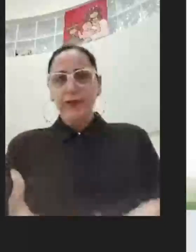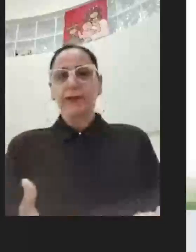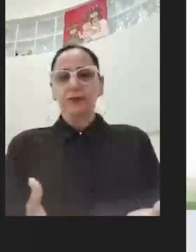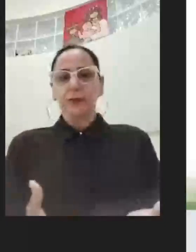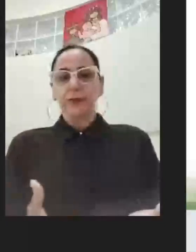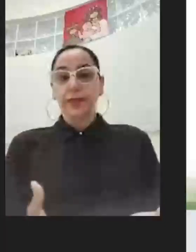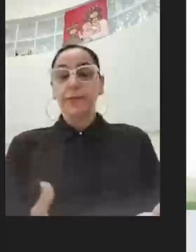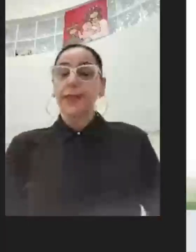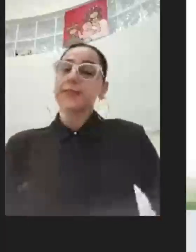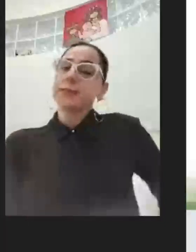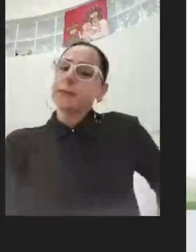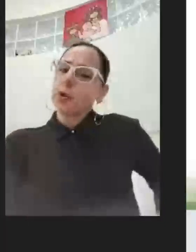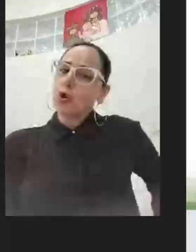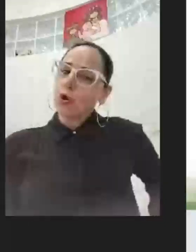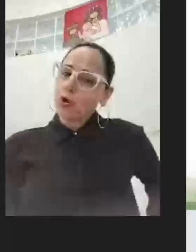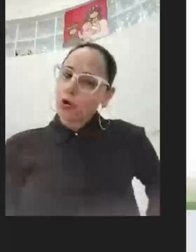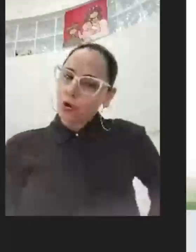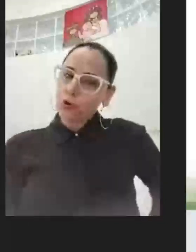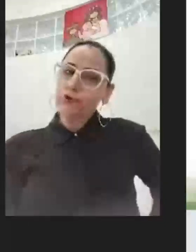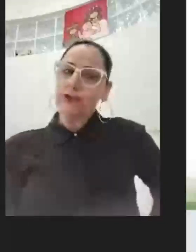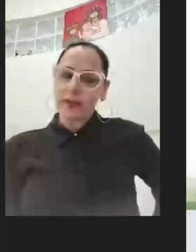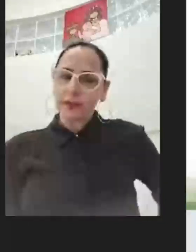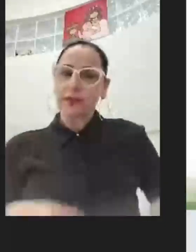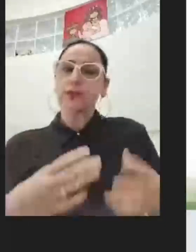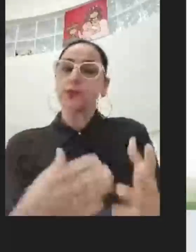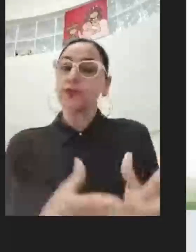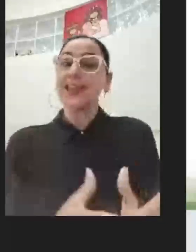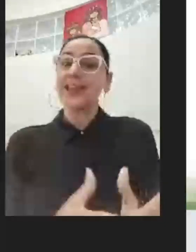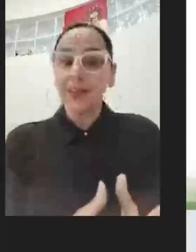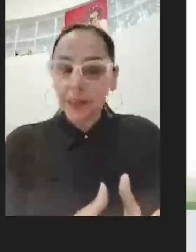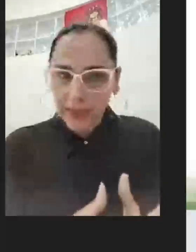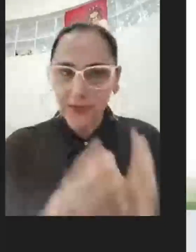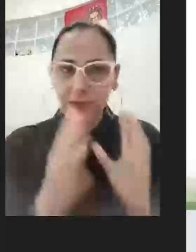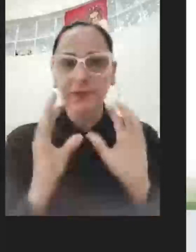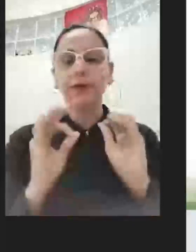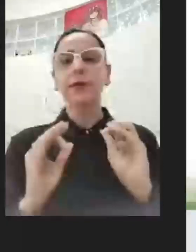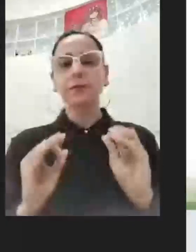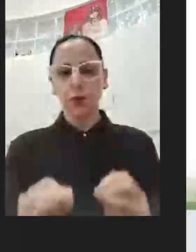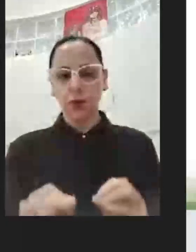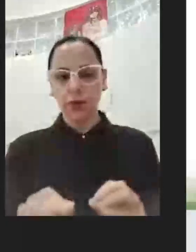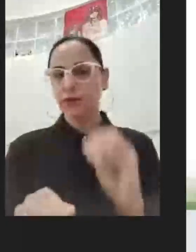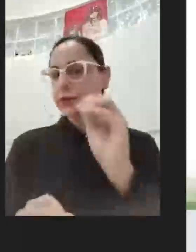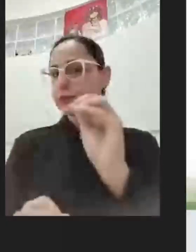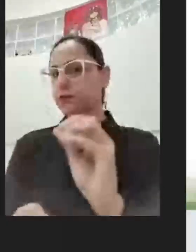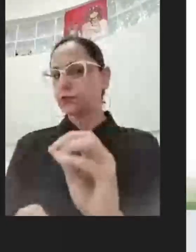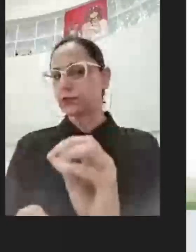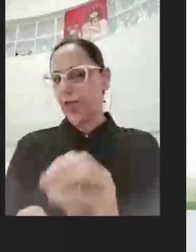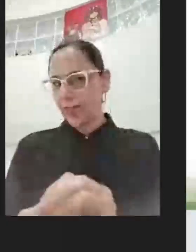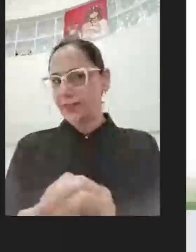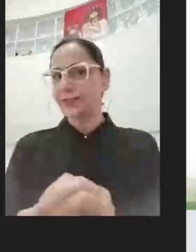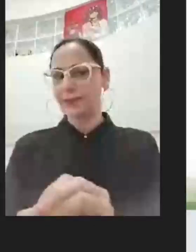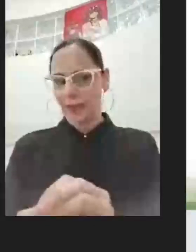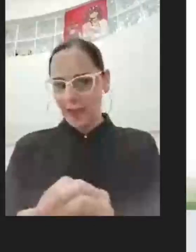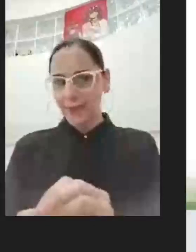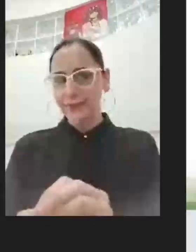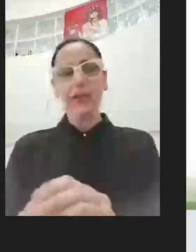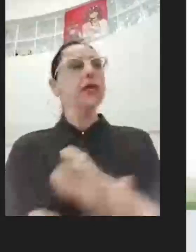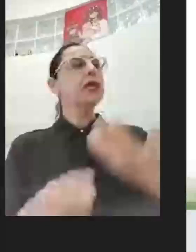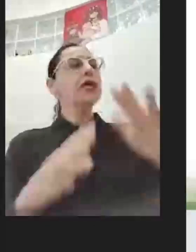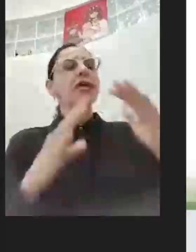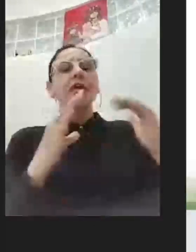Ela pediu a almofada espontaneamente, colocou do jeito que eu sugeri, a gente não impõe, a gente